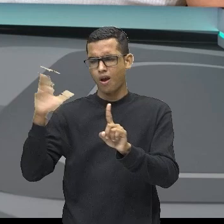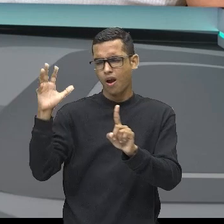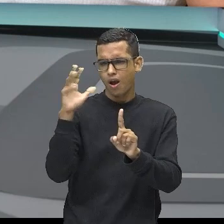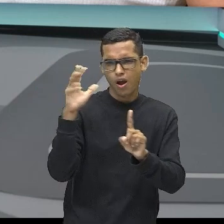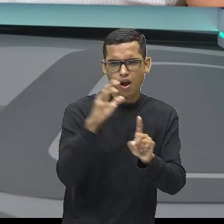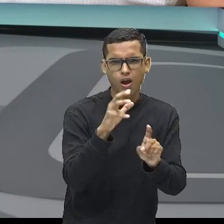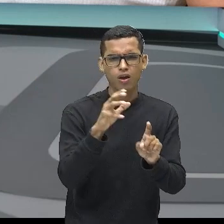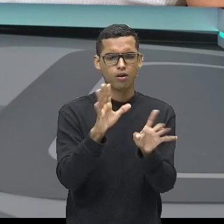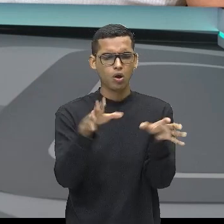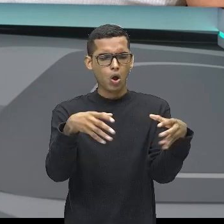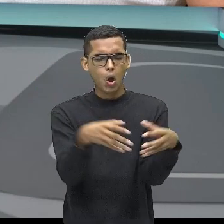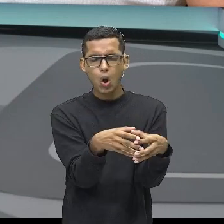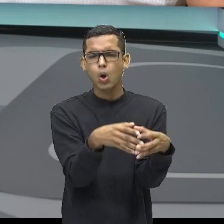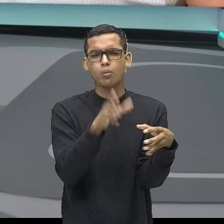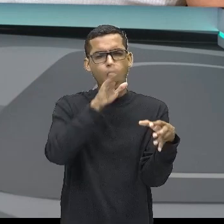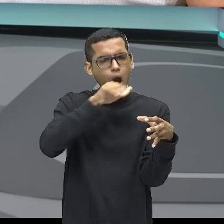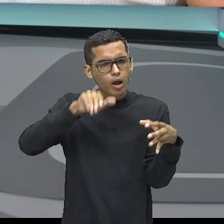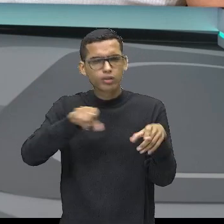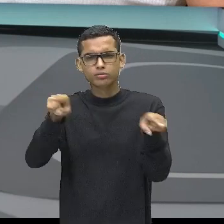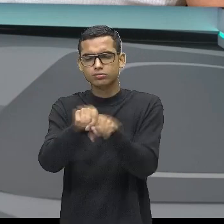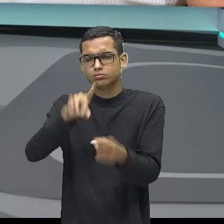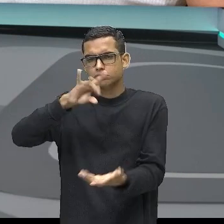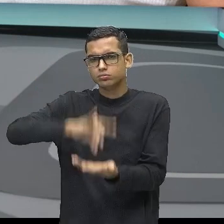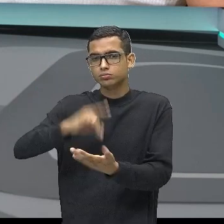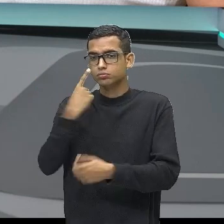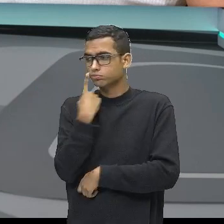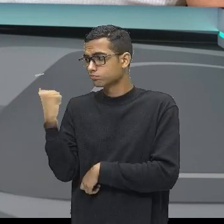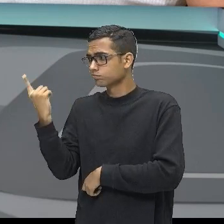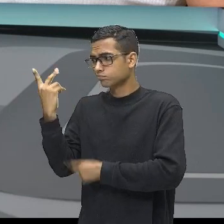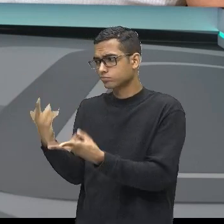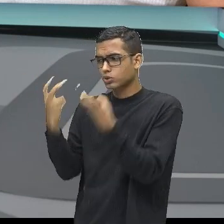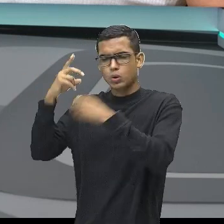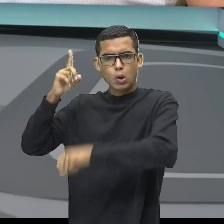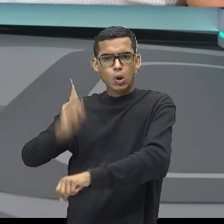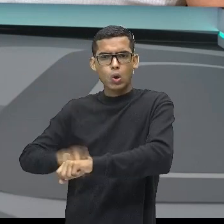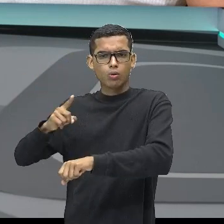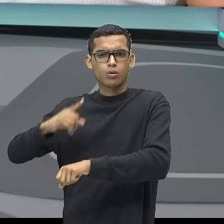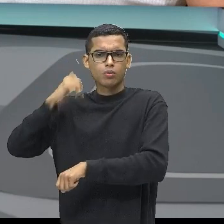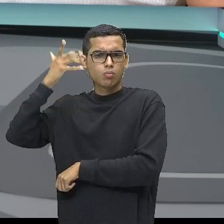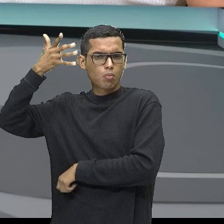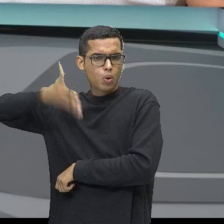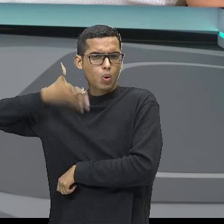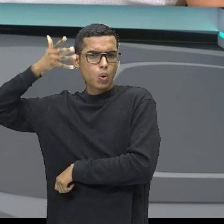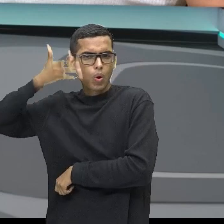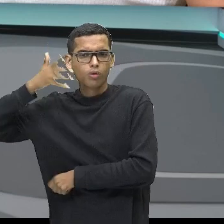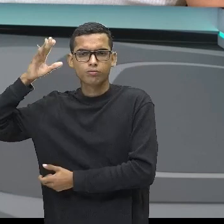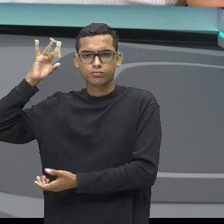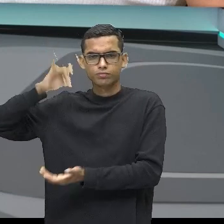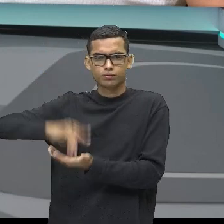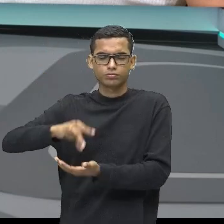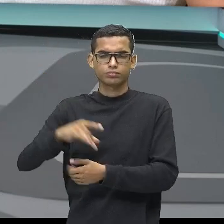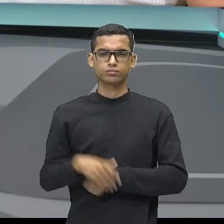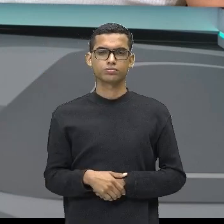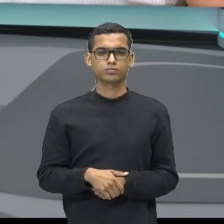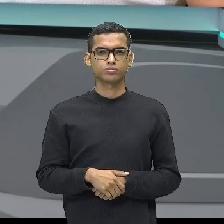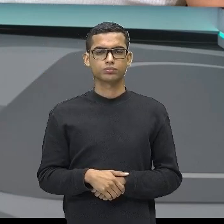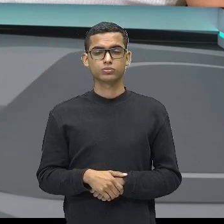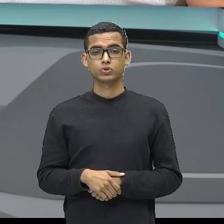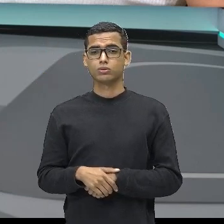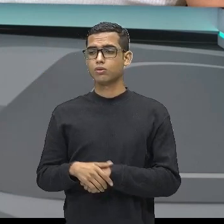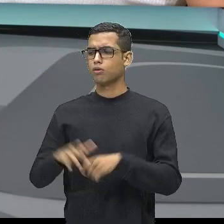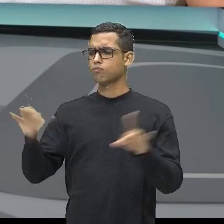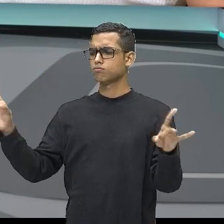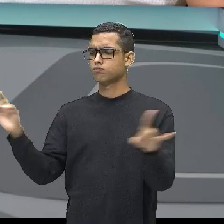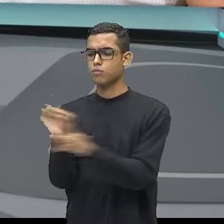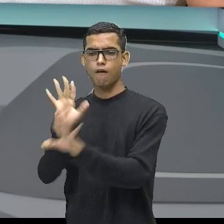comportamento das crianças, percebe que no momento em que ela está falando isso, esse é o momento de fala dela, o turno de fala dela. Quando ela termina de falar, o